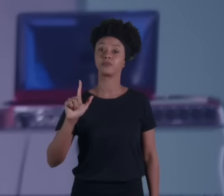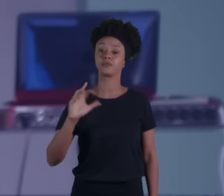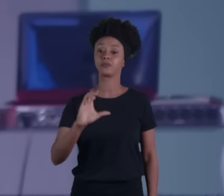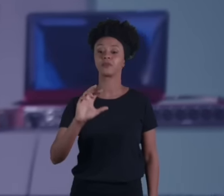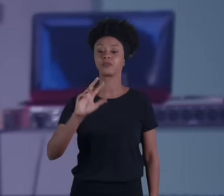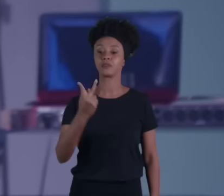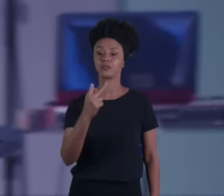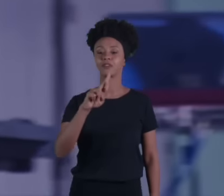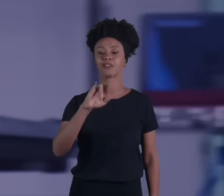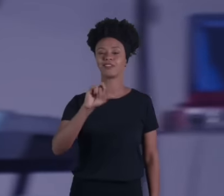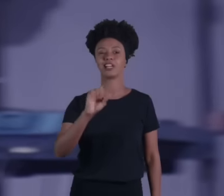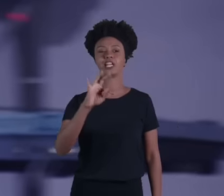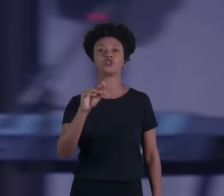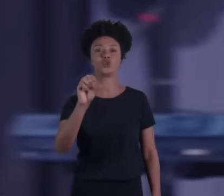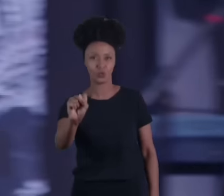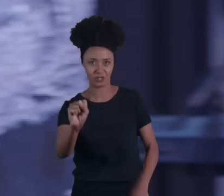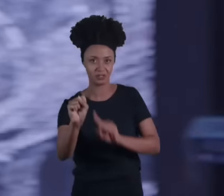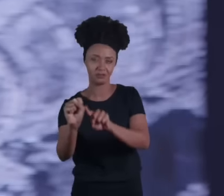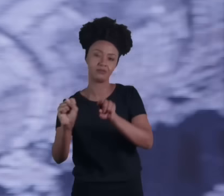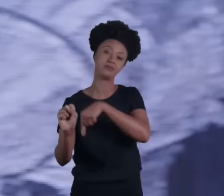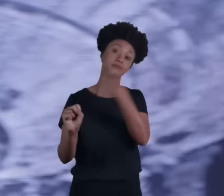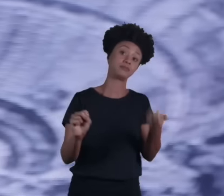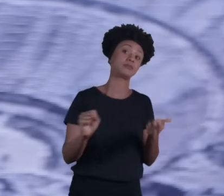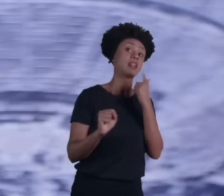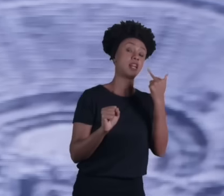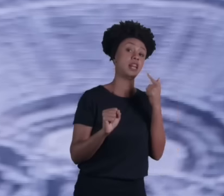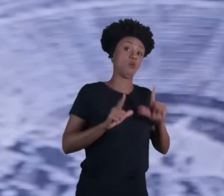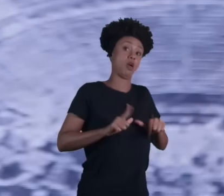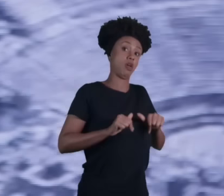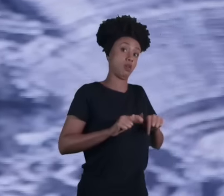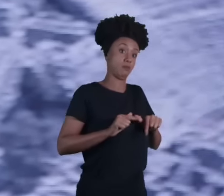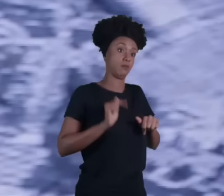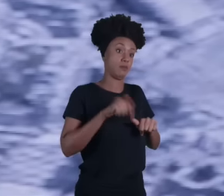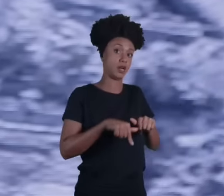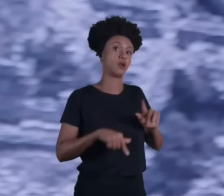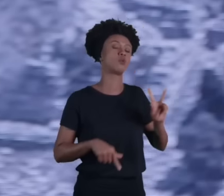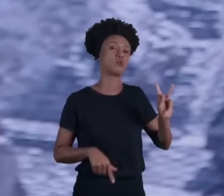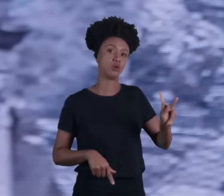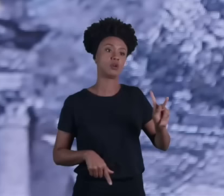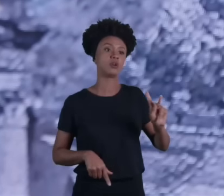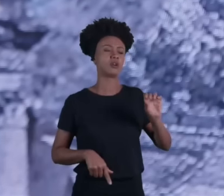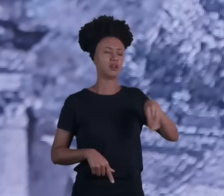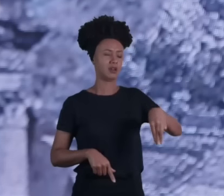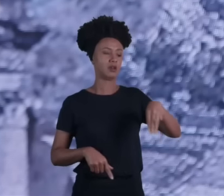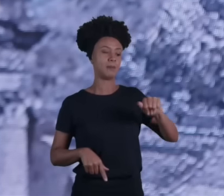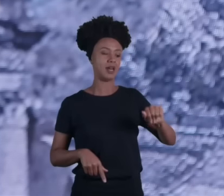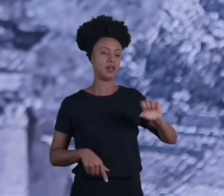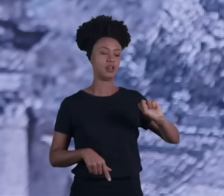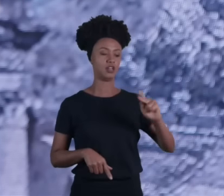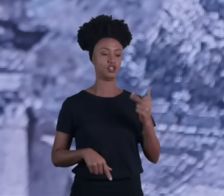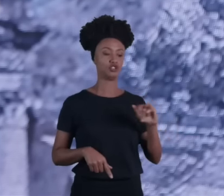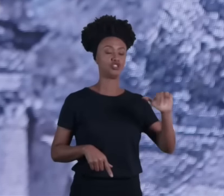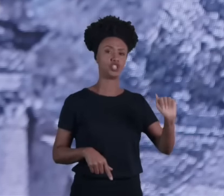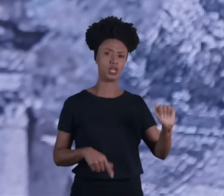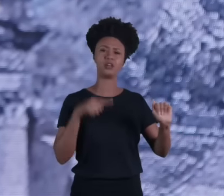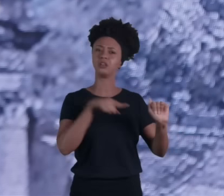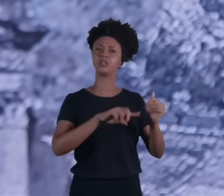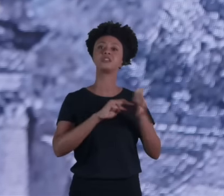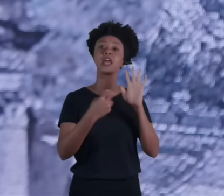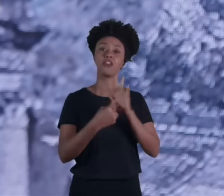Testamento hebraico. O que que significa isso? Aquele que foi ungido para ser rei. Diga